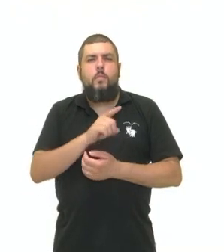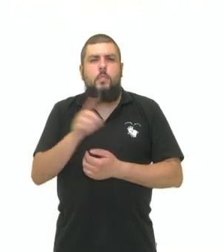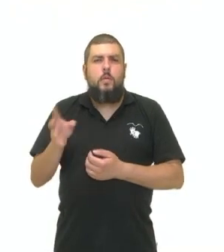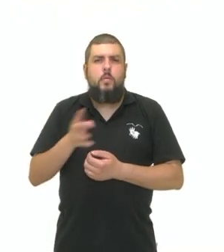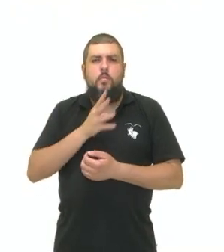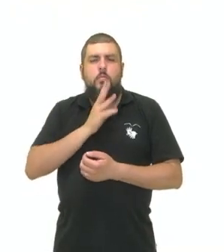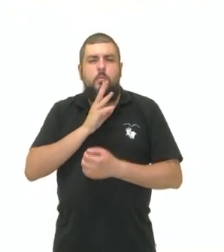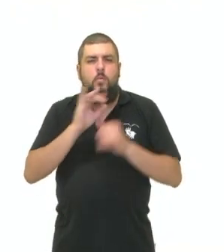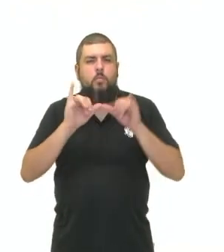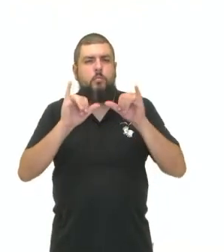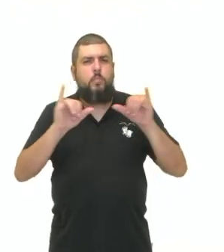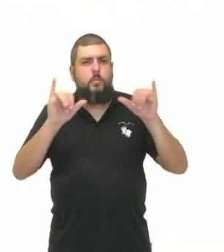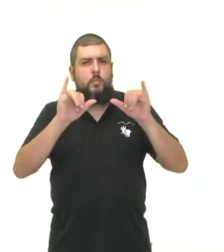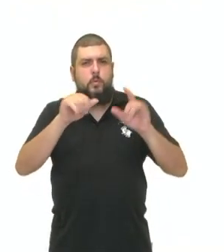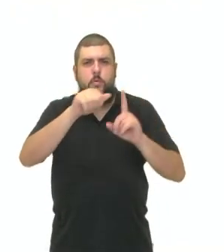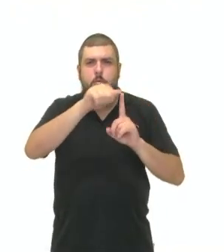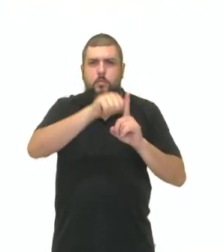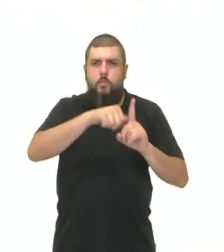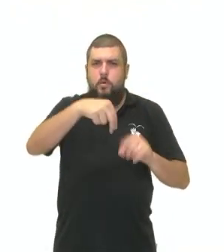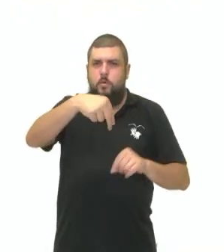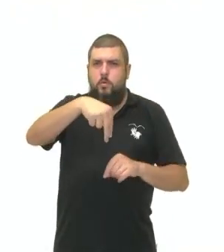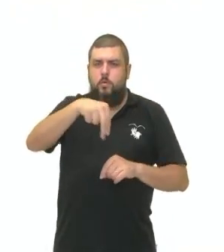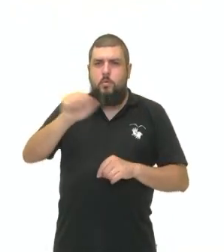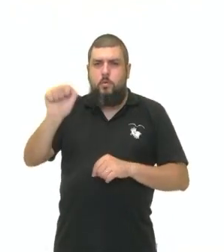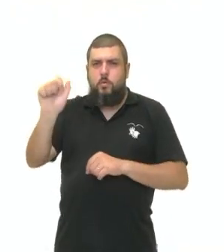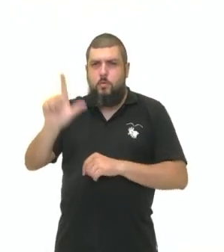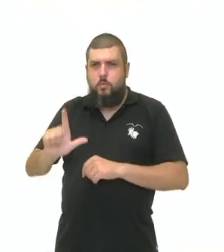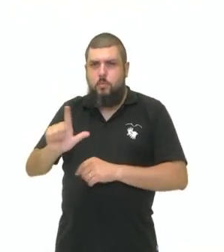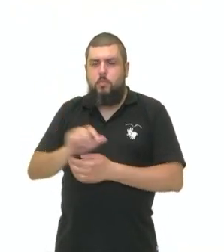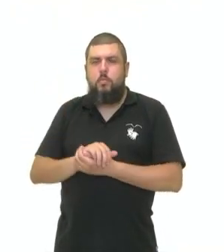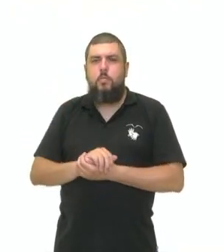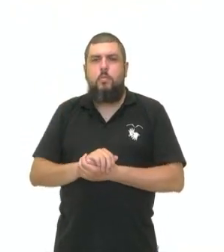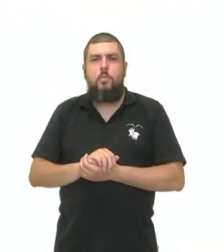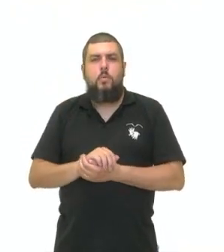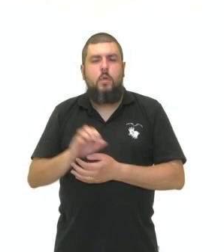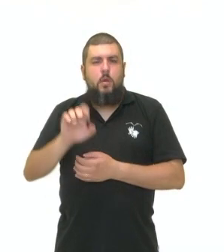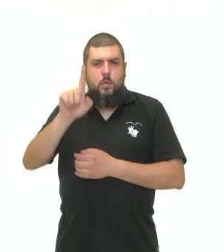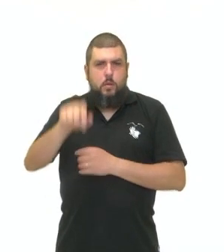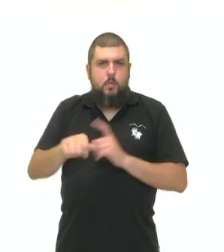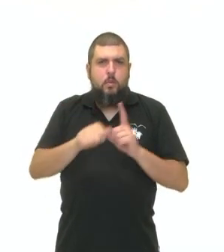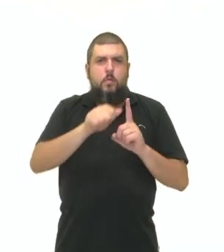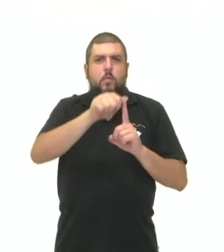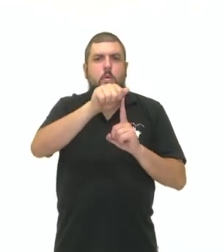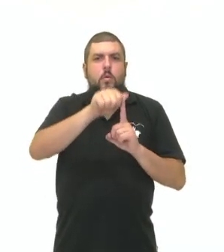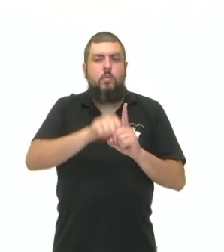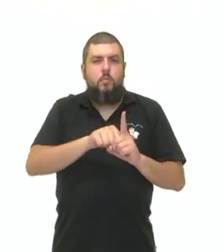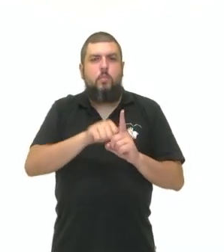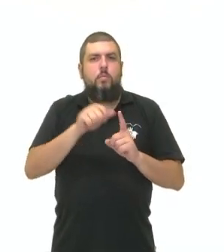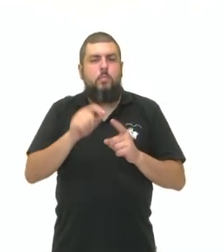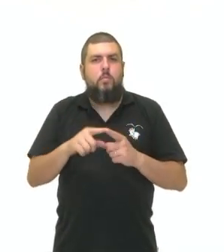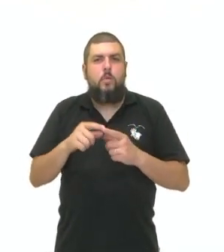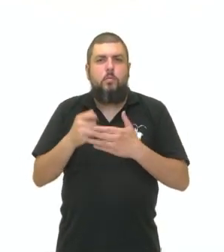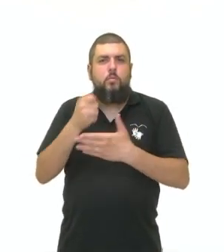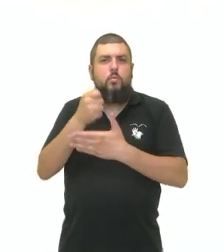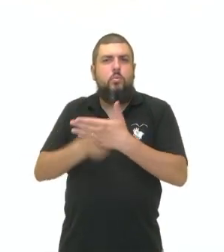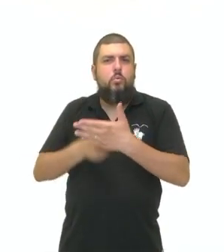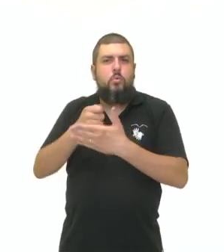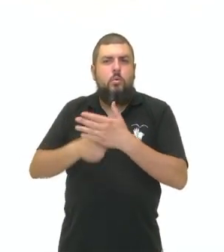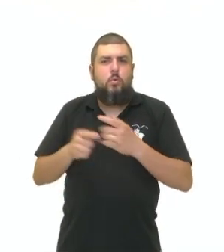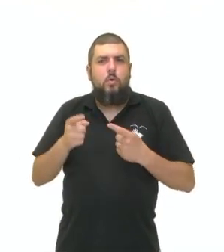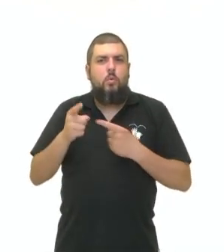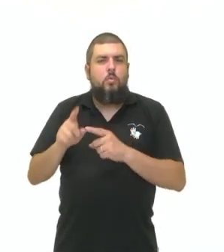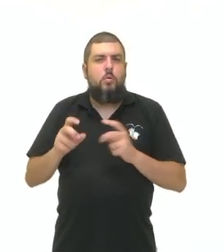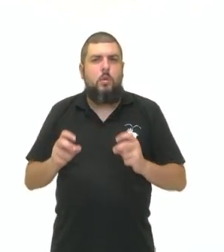Azul? Novembro é um mês mundial de combate ao câncer de próstata. Por que existe um